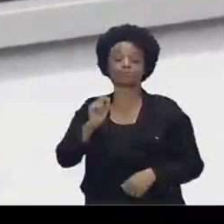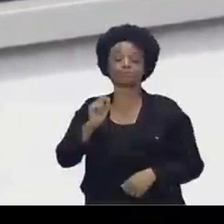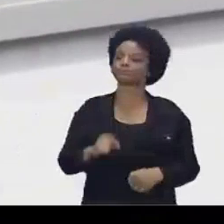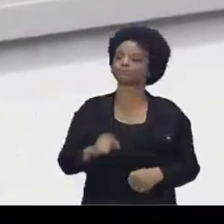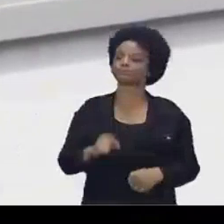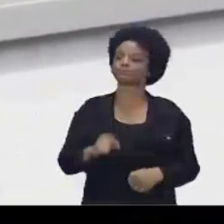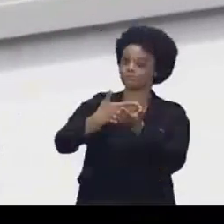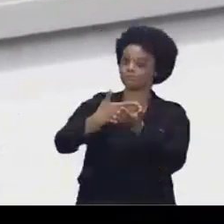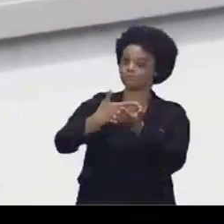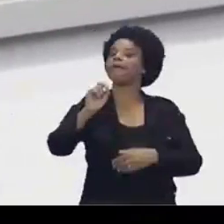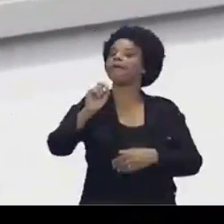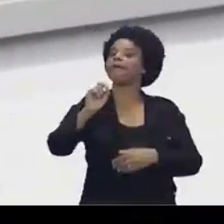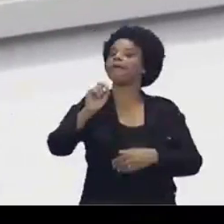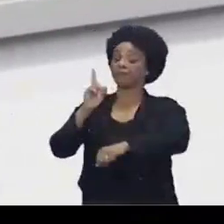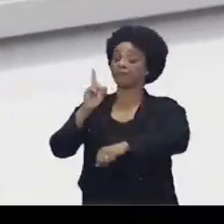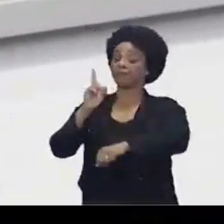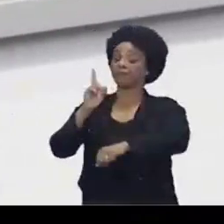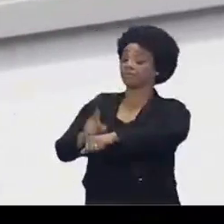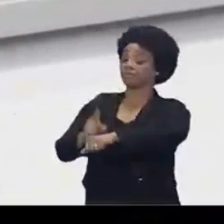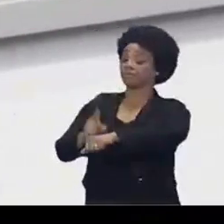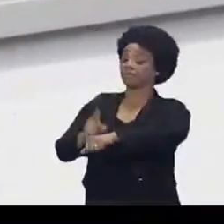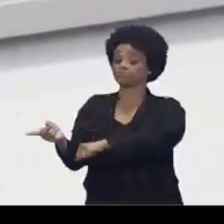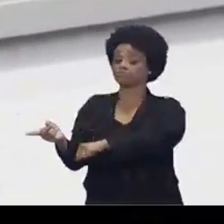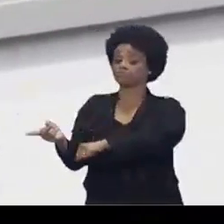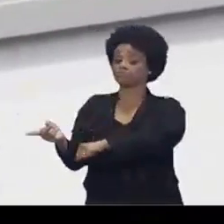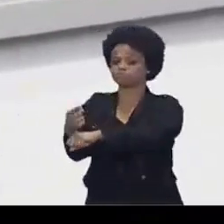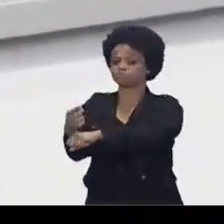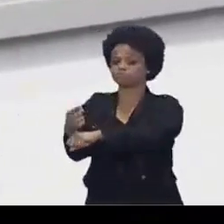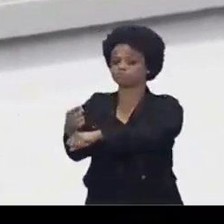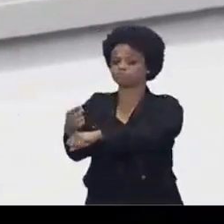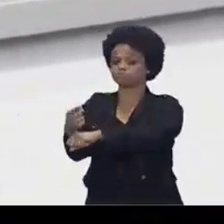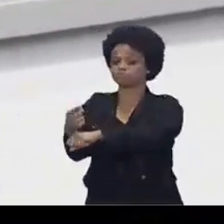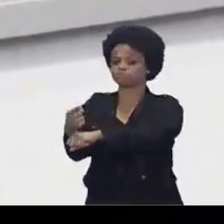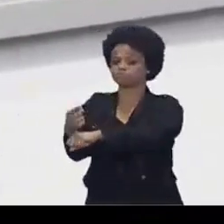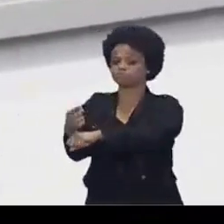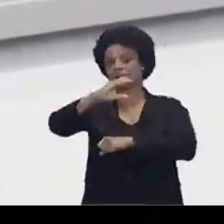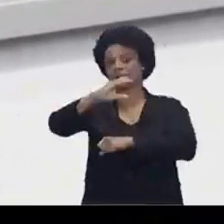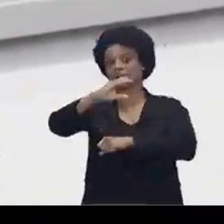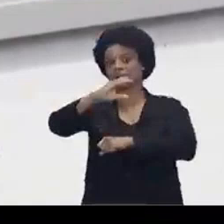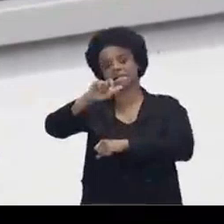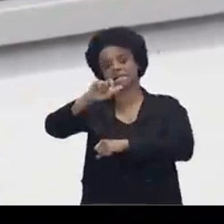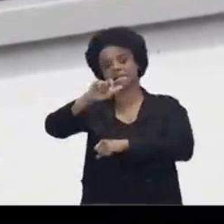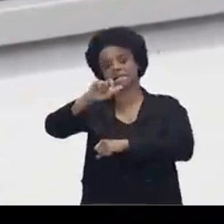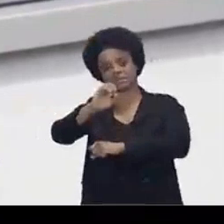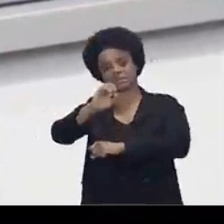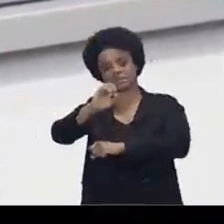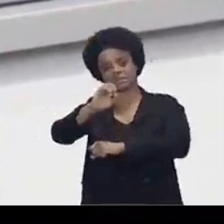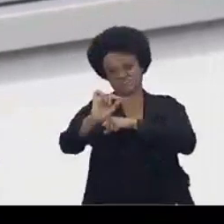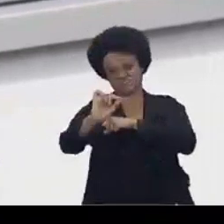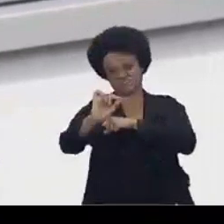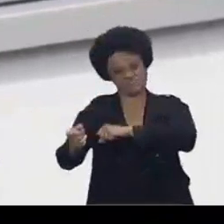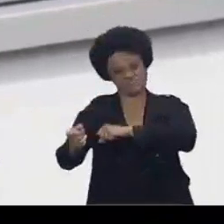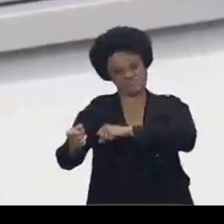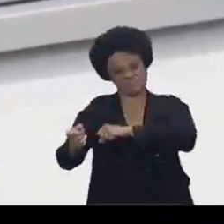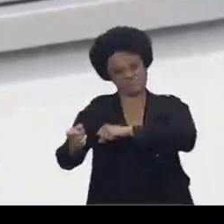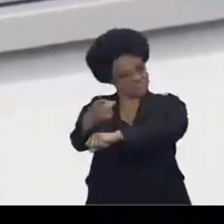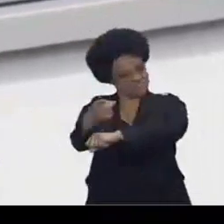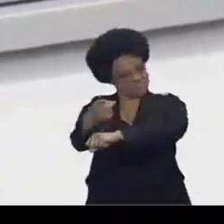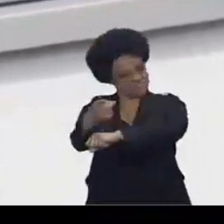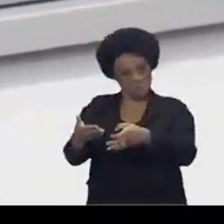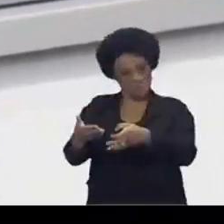inicialmente teve o quê? Um tempo de aceleração. É o que ocorre aqui nesse pequeno pedacinho aqui, você pode ter um tempo de